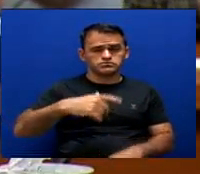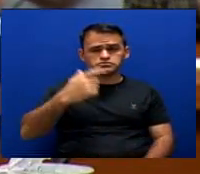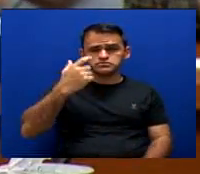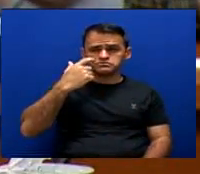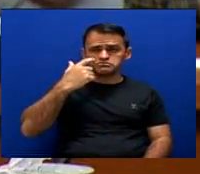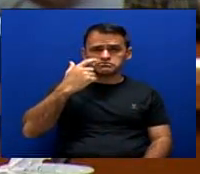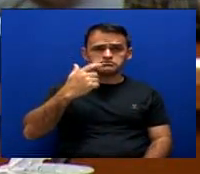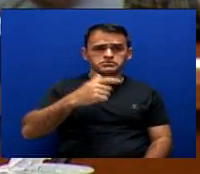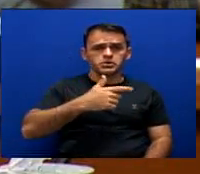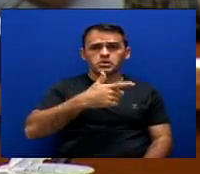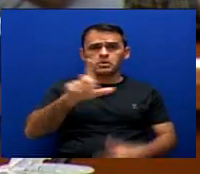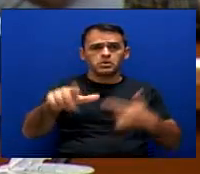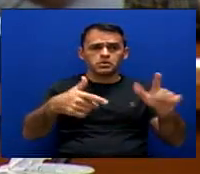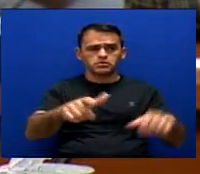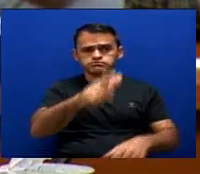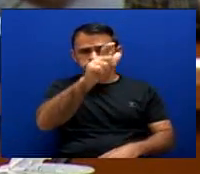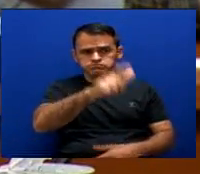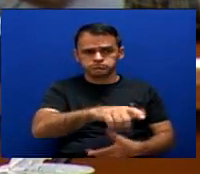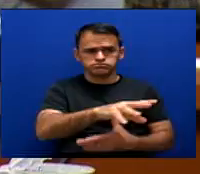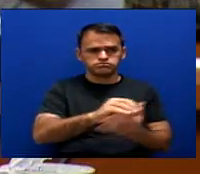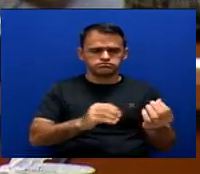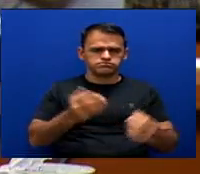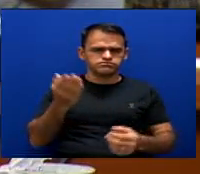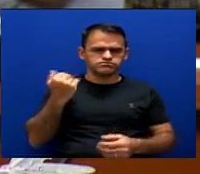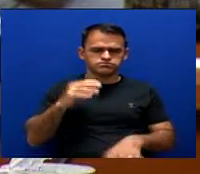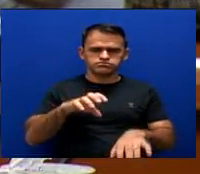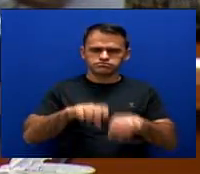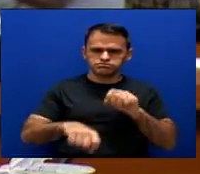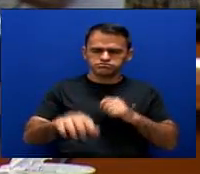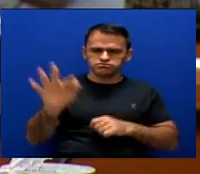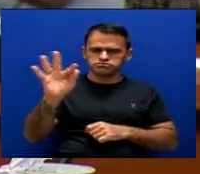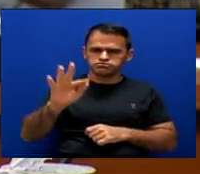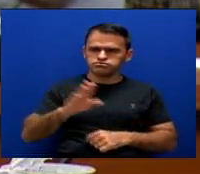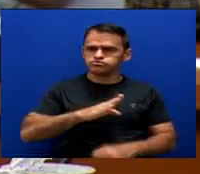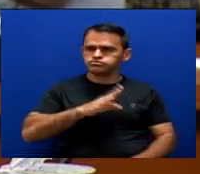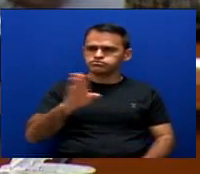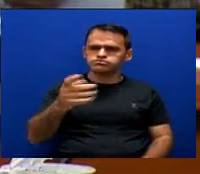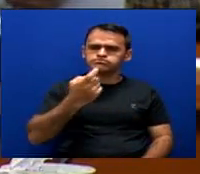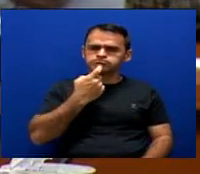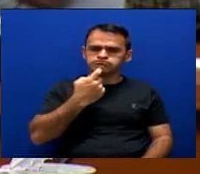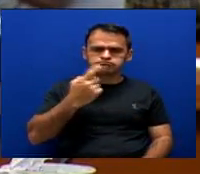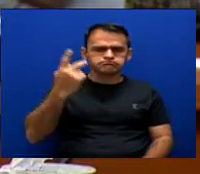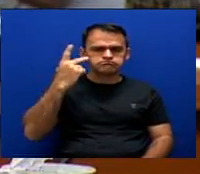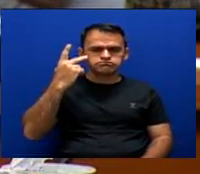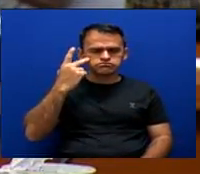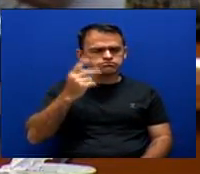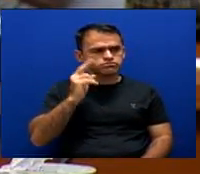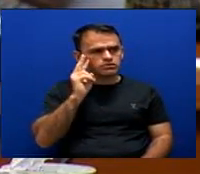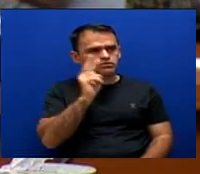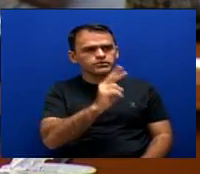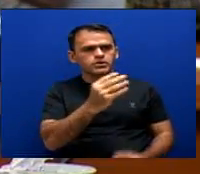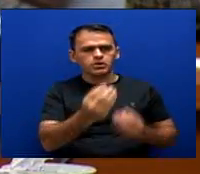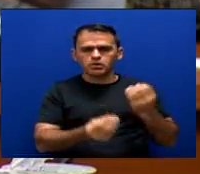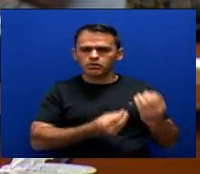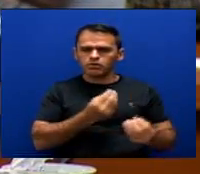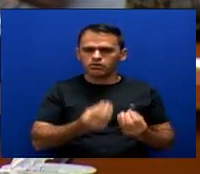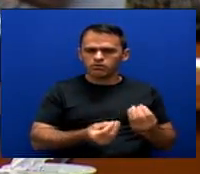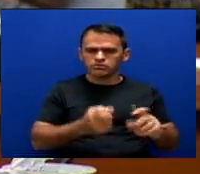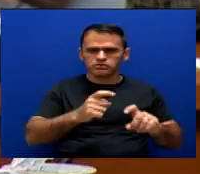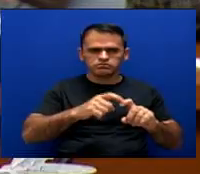outros exemplos né eu lembro quando estava para me formar fui em campinas ou em são paulo como pra ter um exemplo do que é uma rede substitutiva